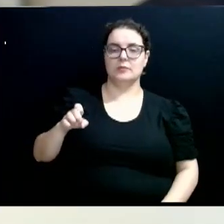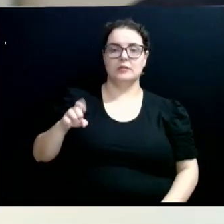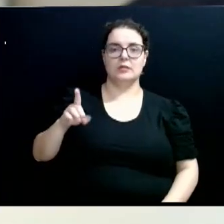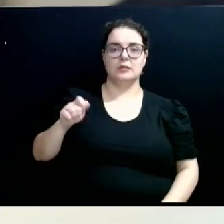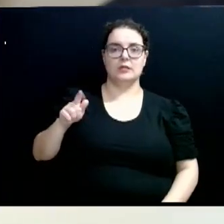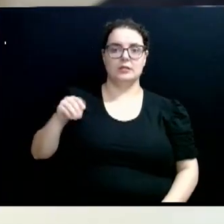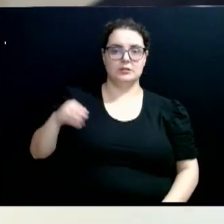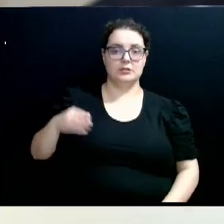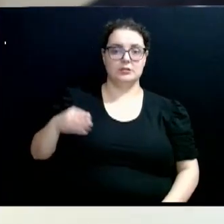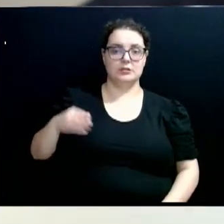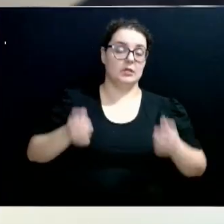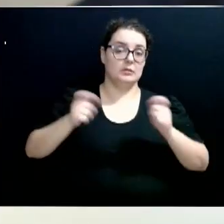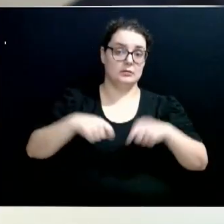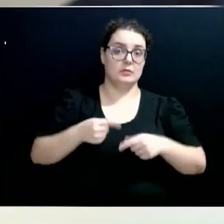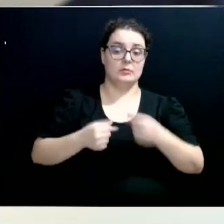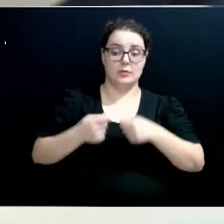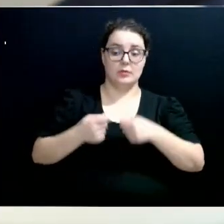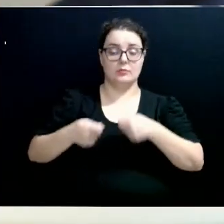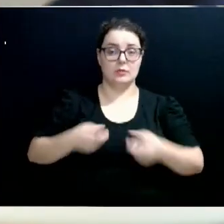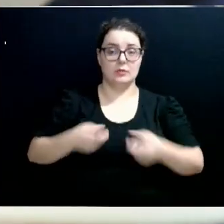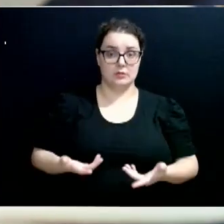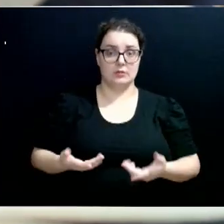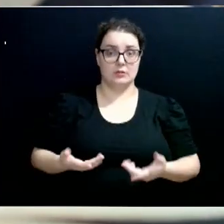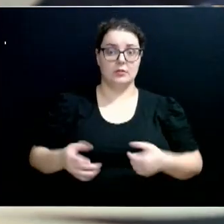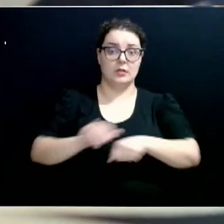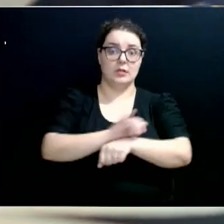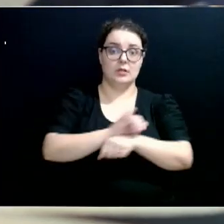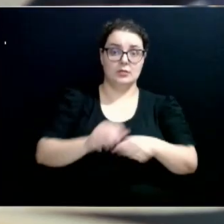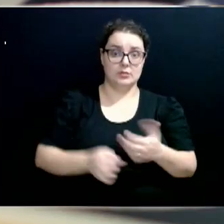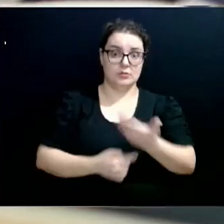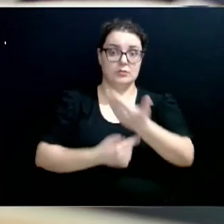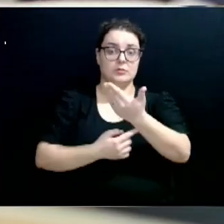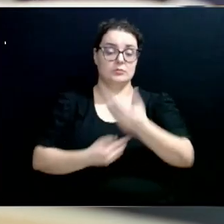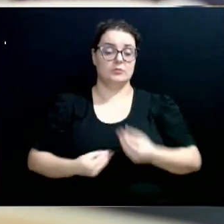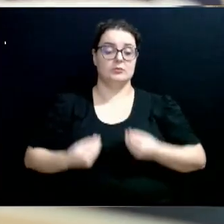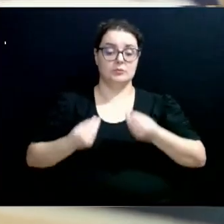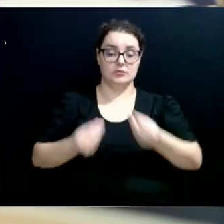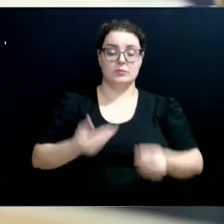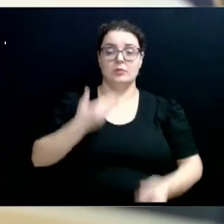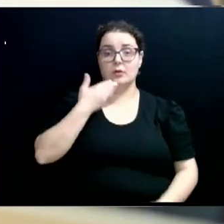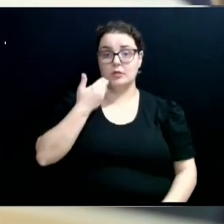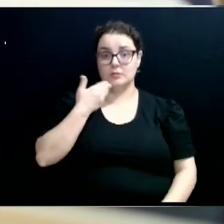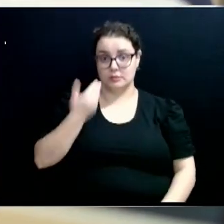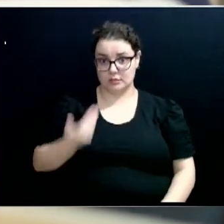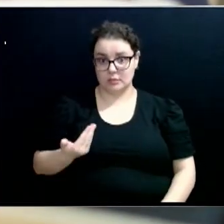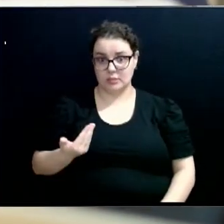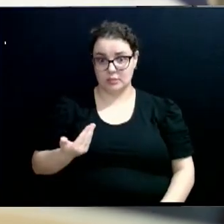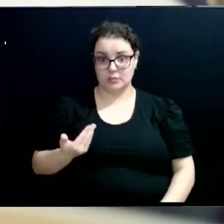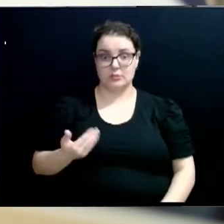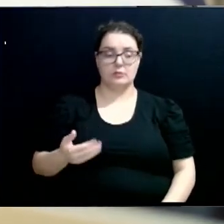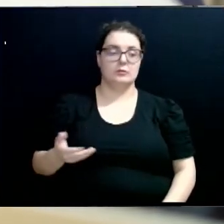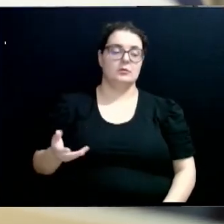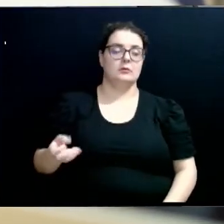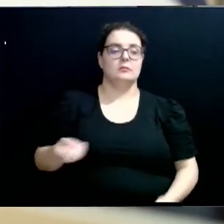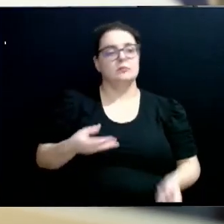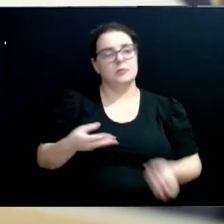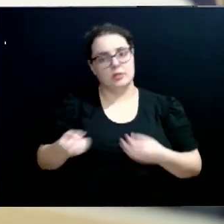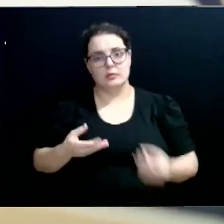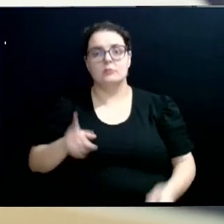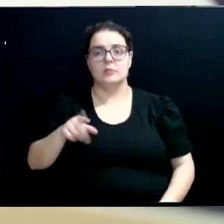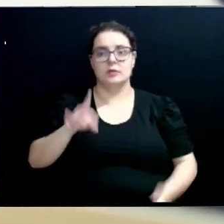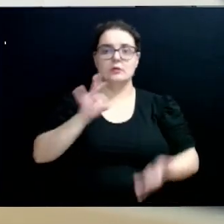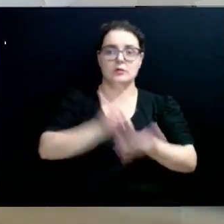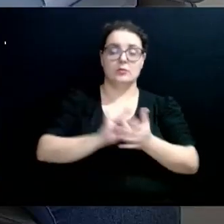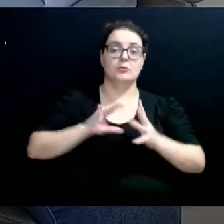hospedagem. E aí, nesse sentido, ter capacidade de negociação. As ferramentas tecnológicas nos dão muita facilidade,